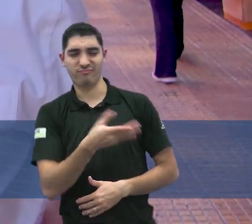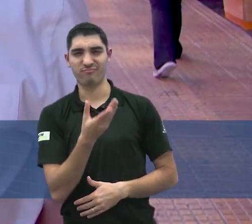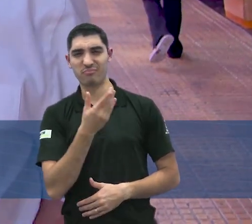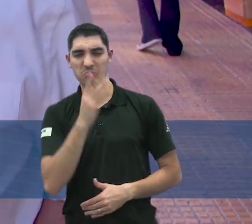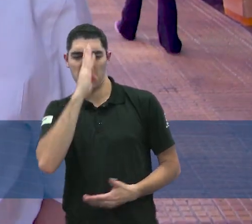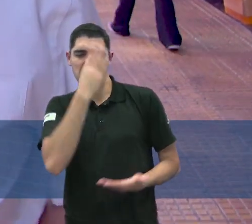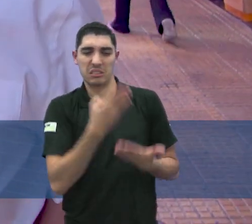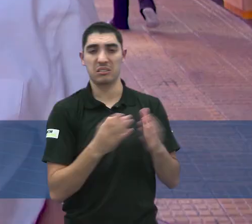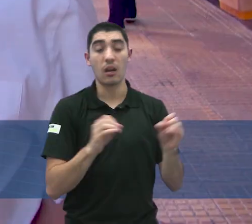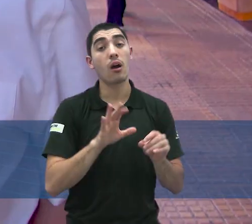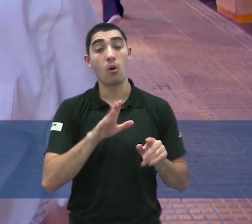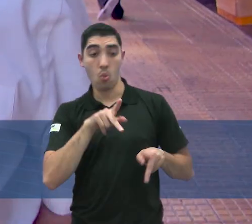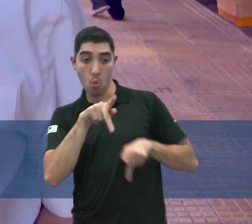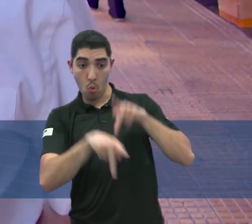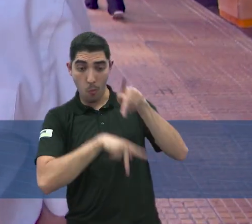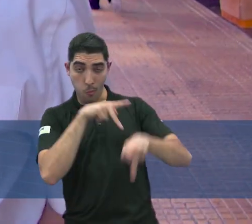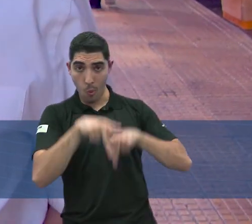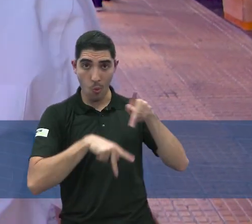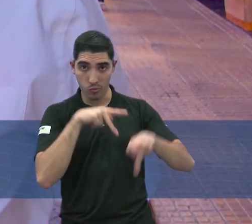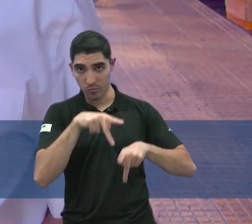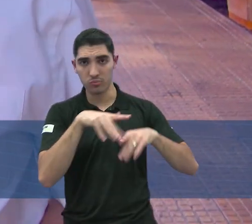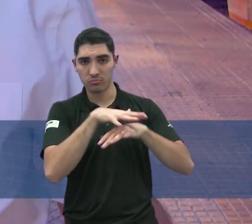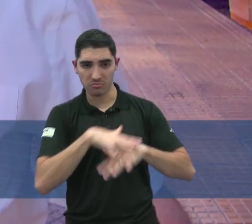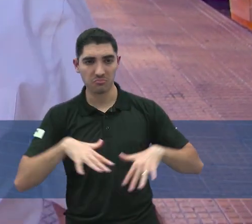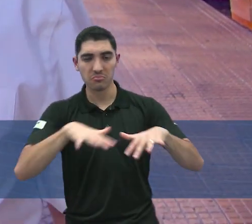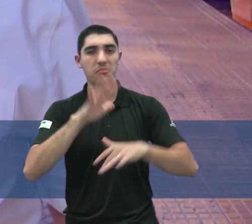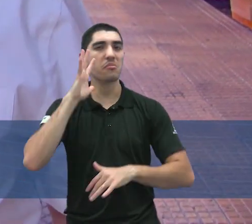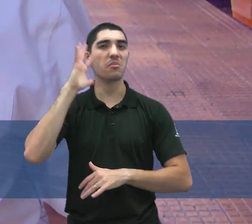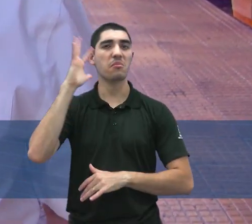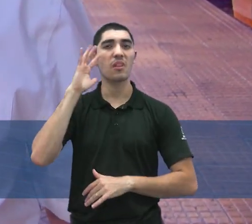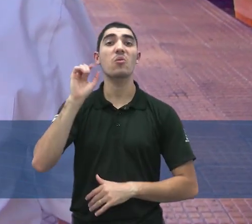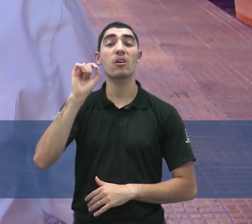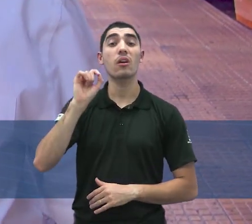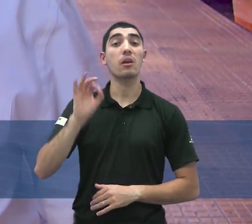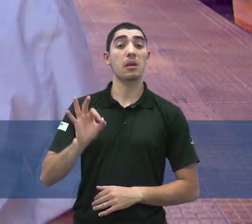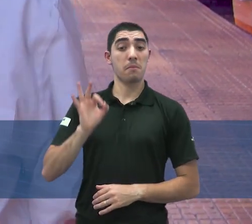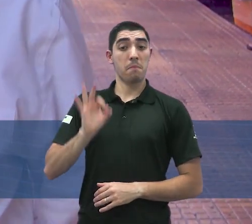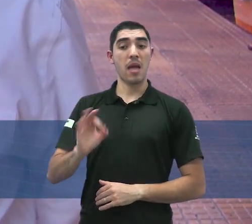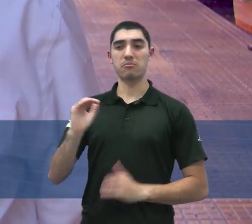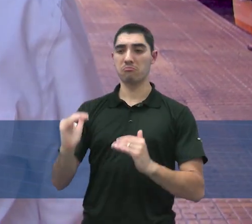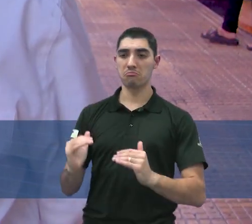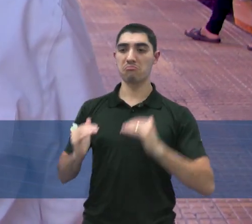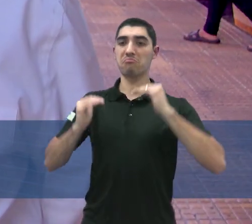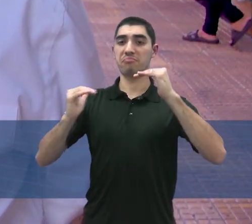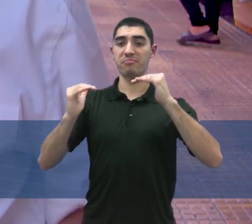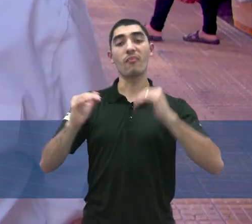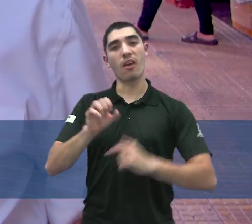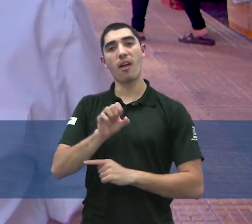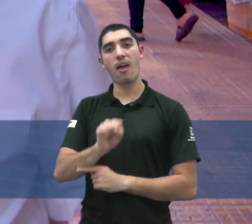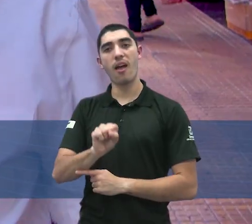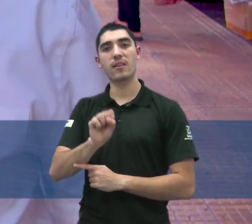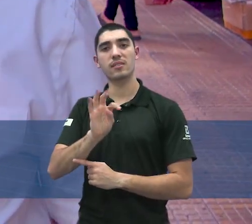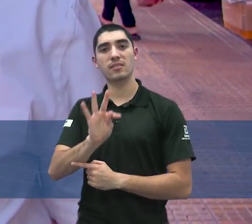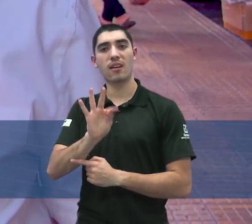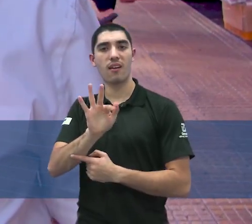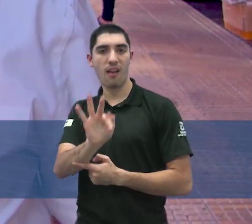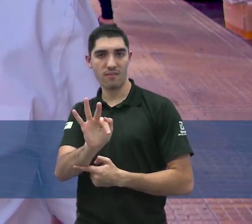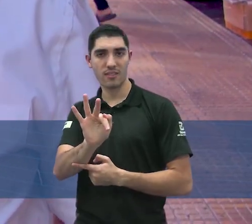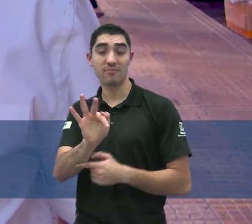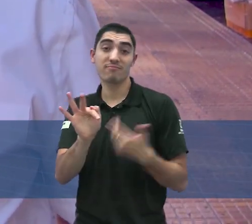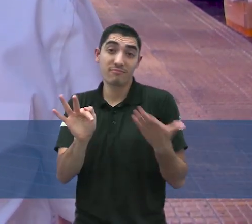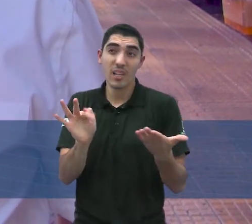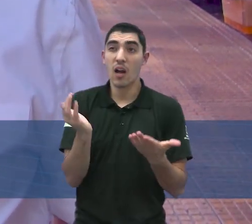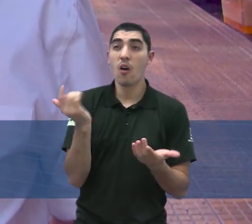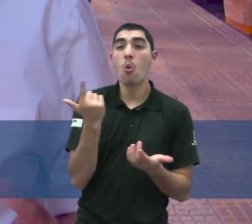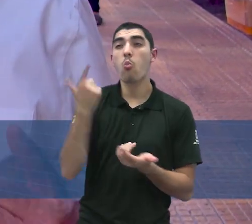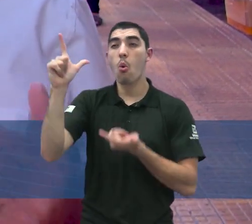si, estão achando que quem está tomando conta do país hoje é o STF. Então ficou muito desacreditado lá